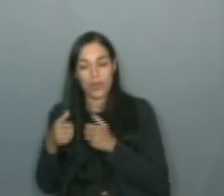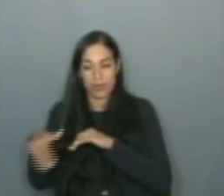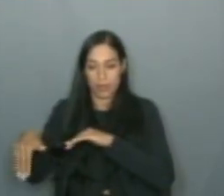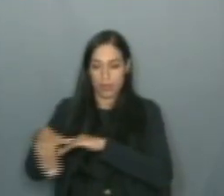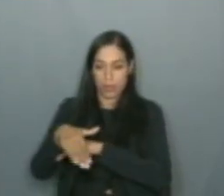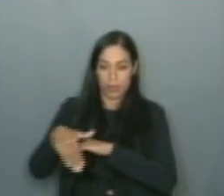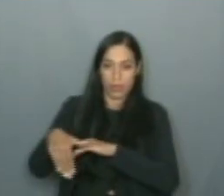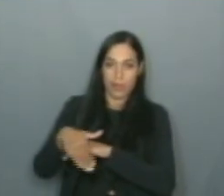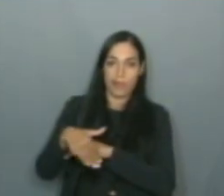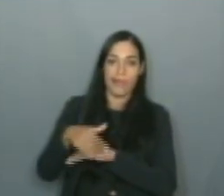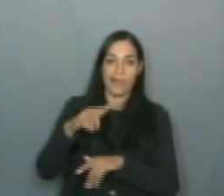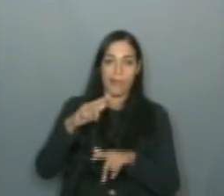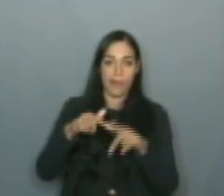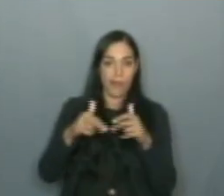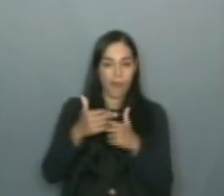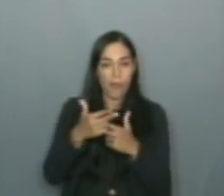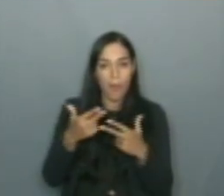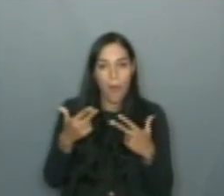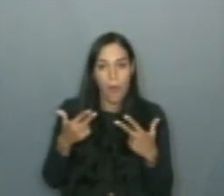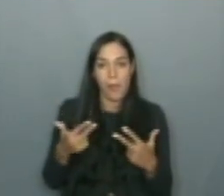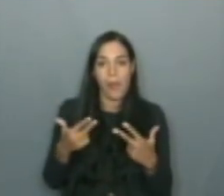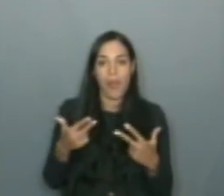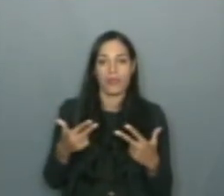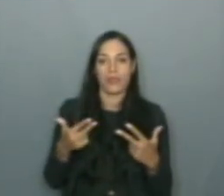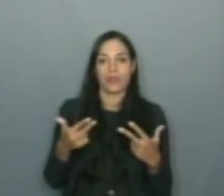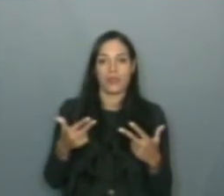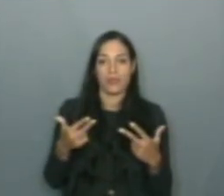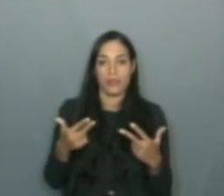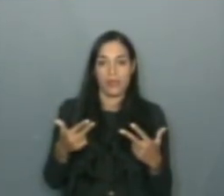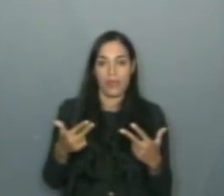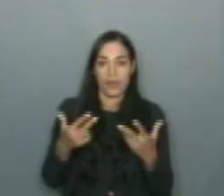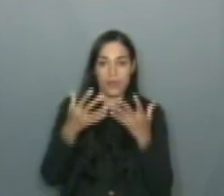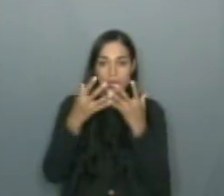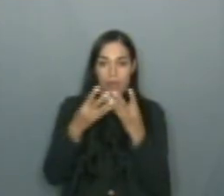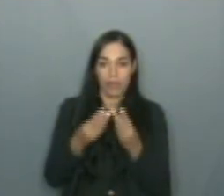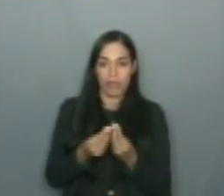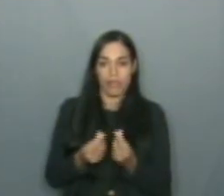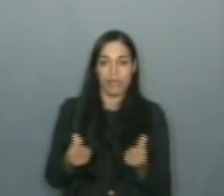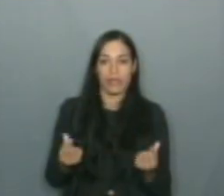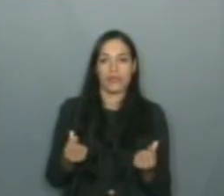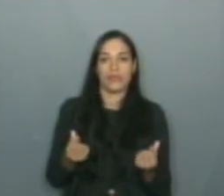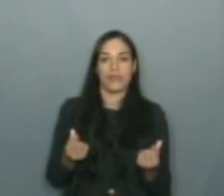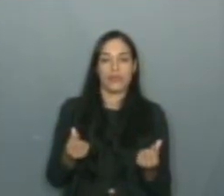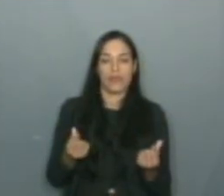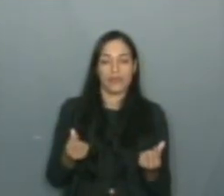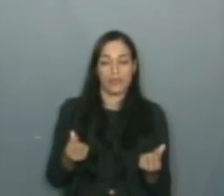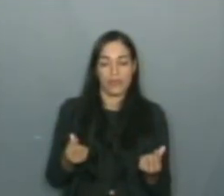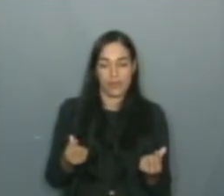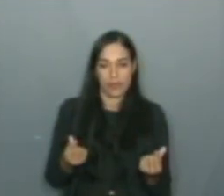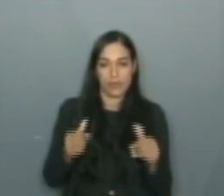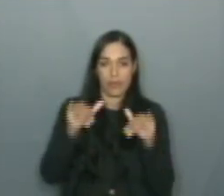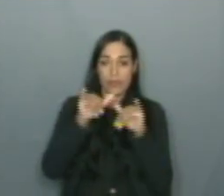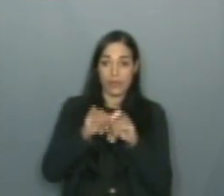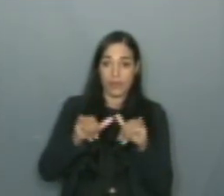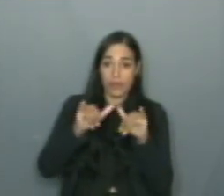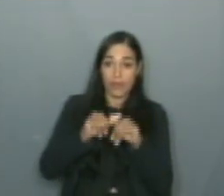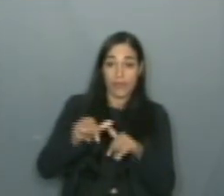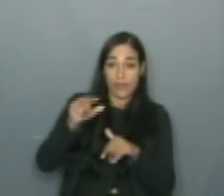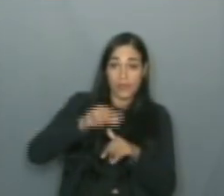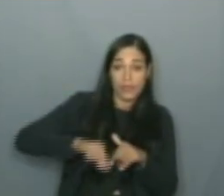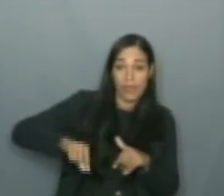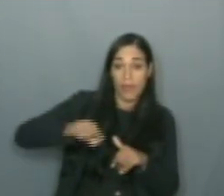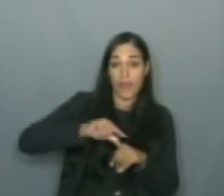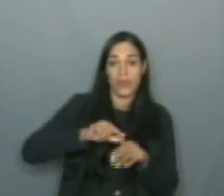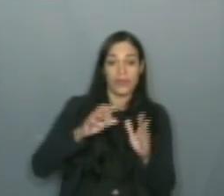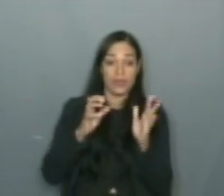calçadas, equipamentos completamente degradados. E vale o registro.